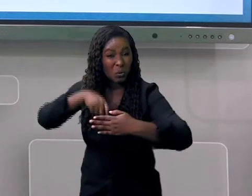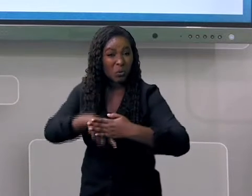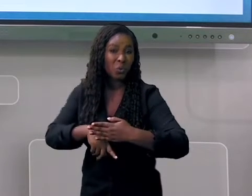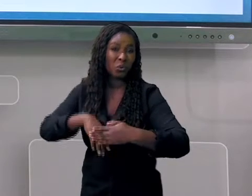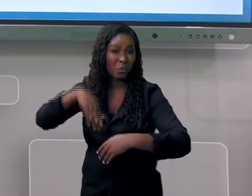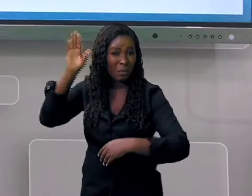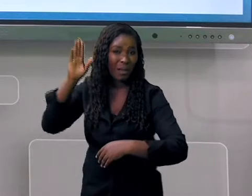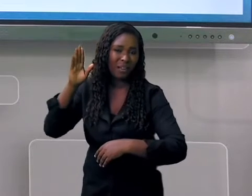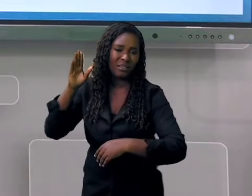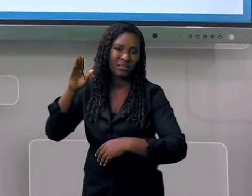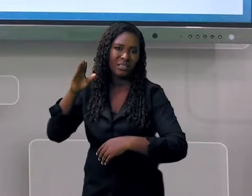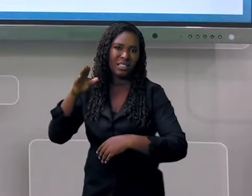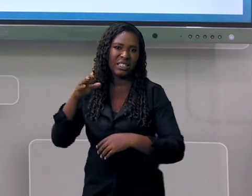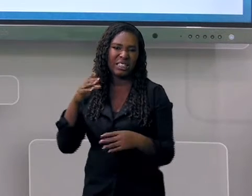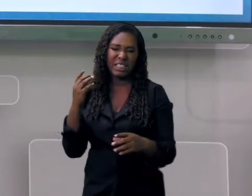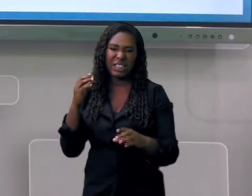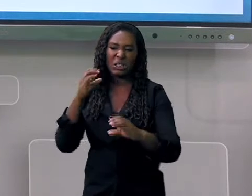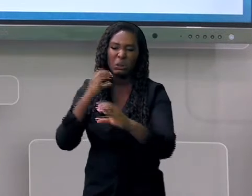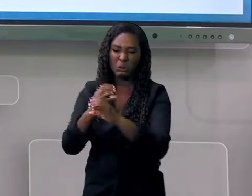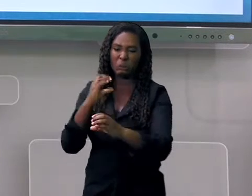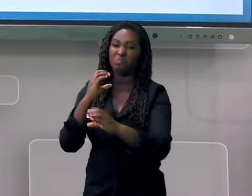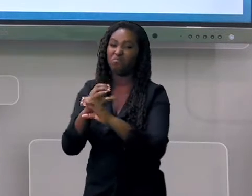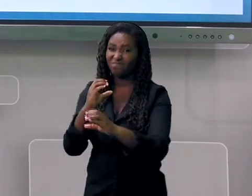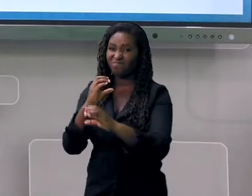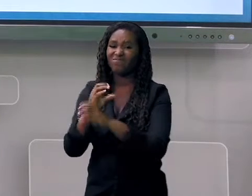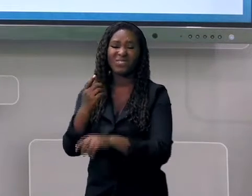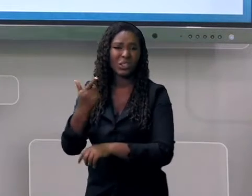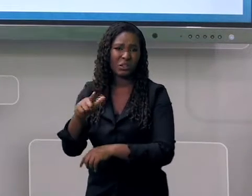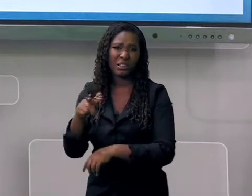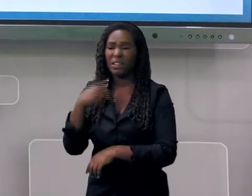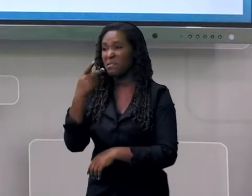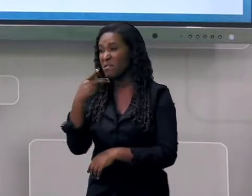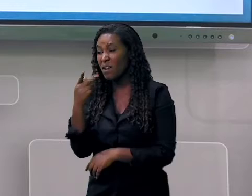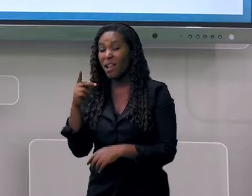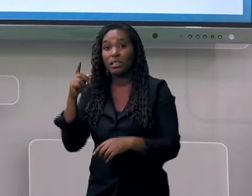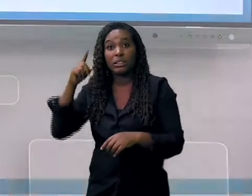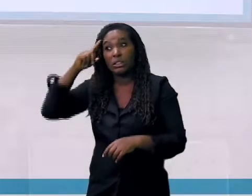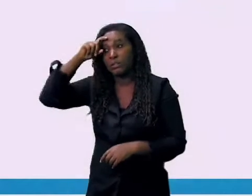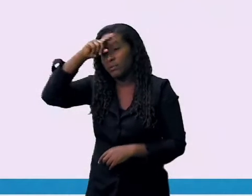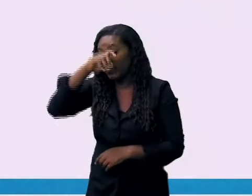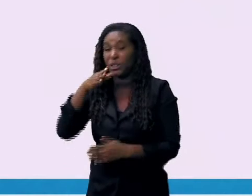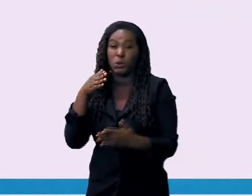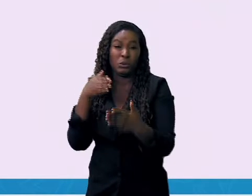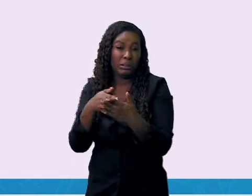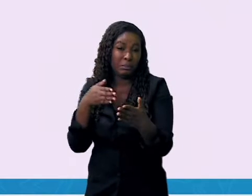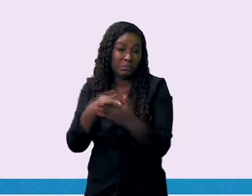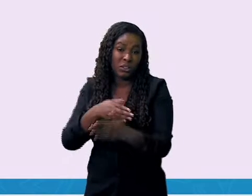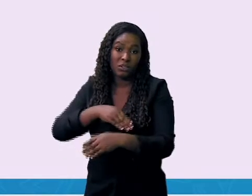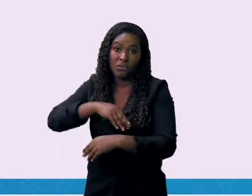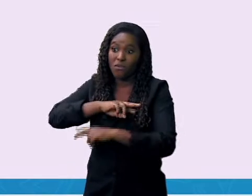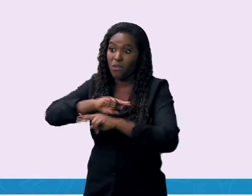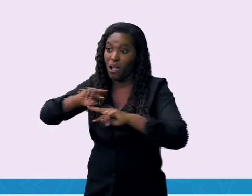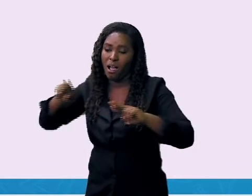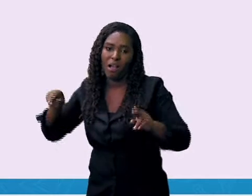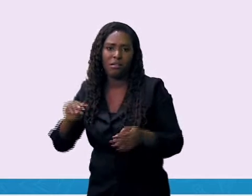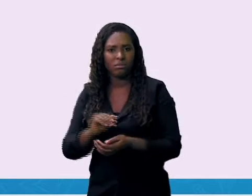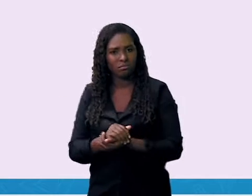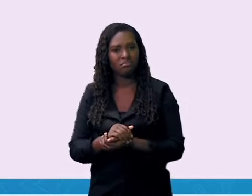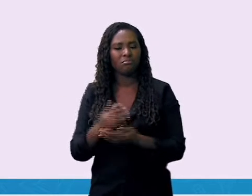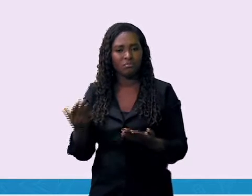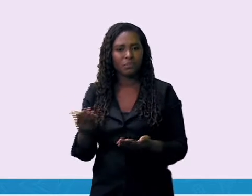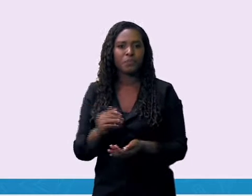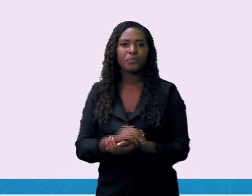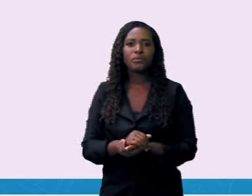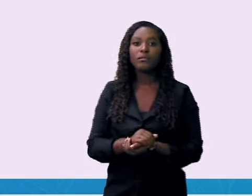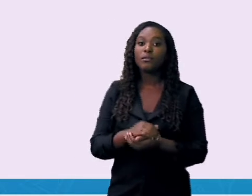criança. Fala, linguagem, comunicação. Esses três componentes estão